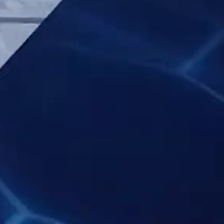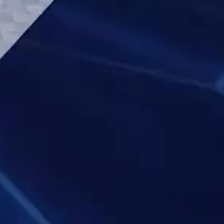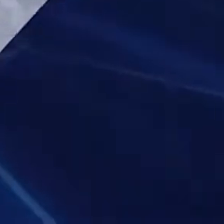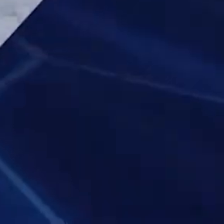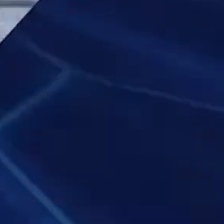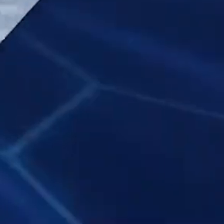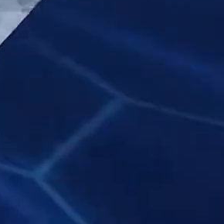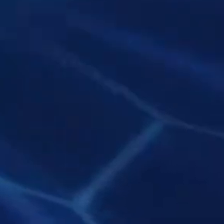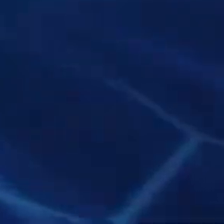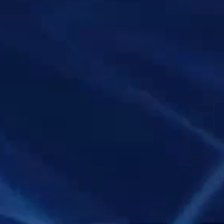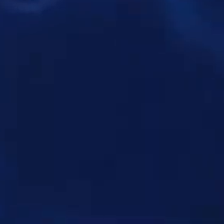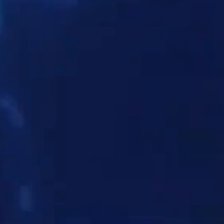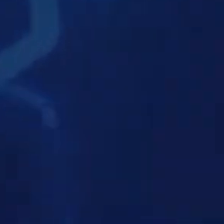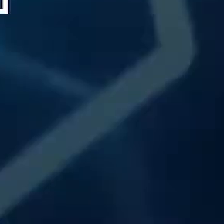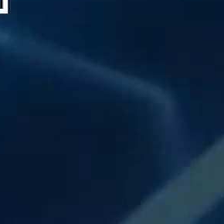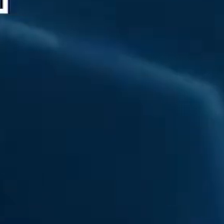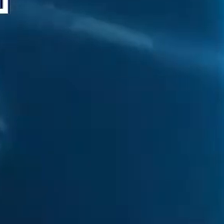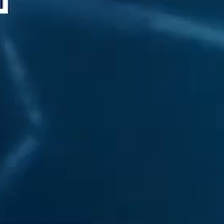aí